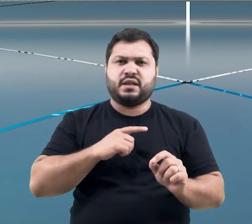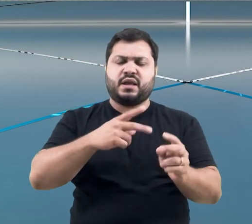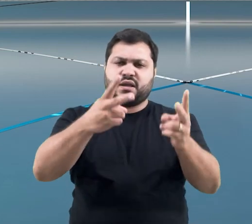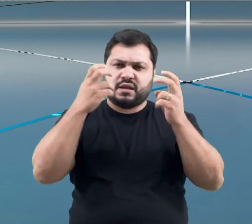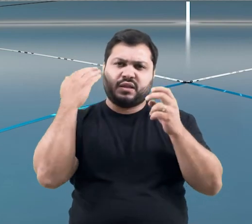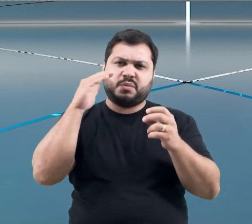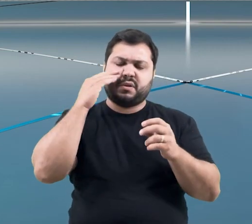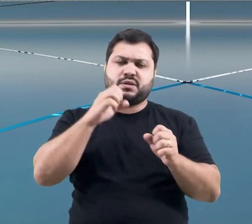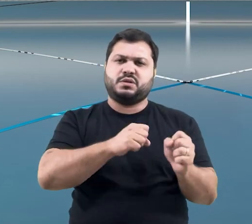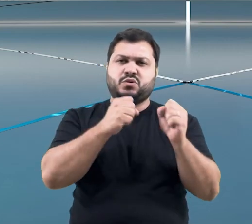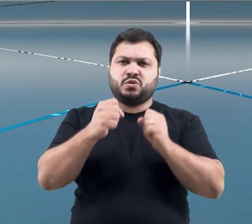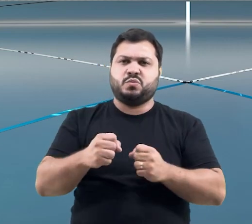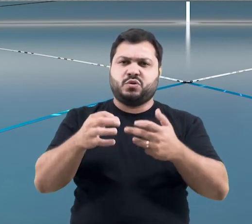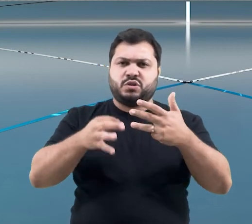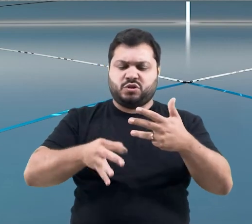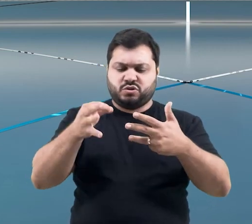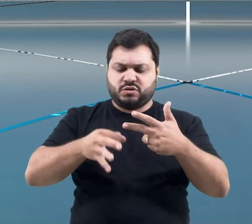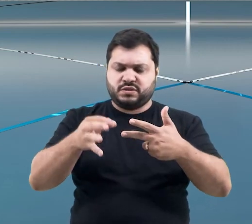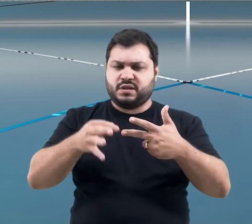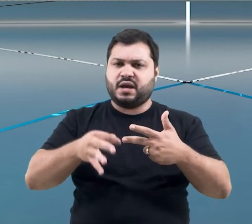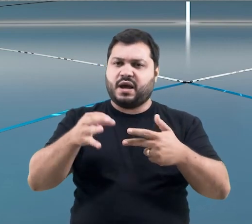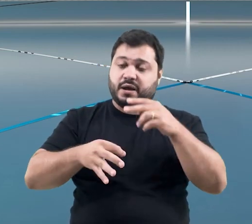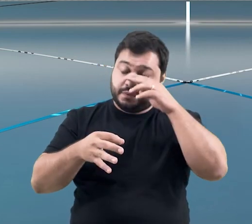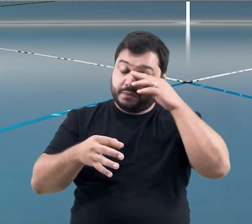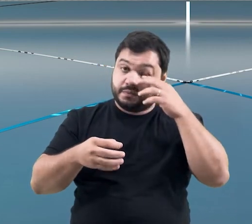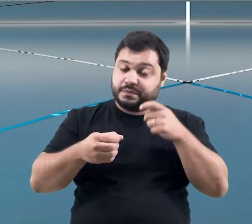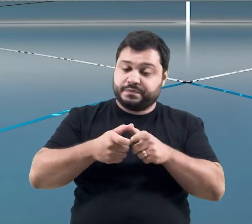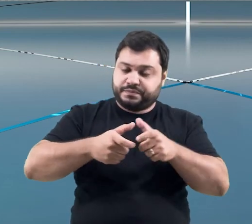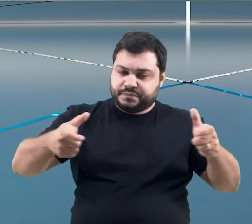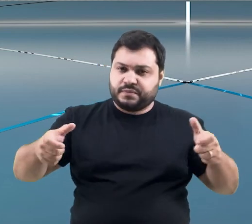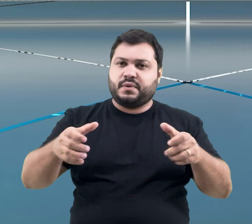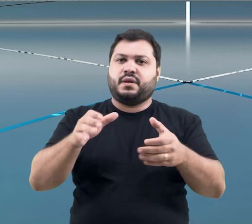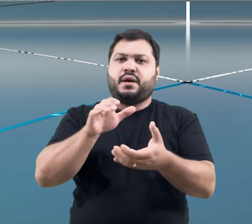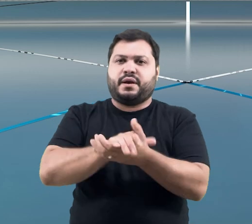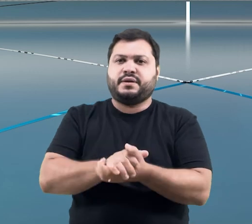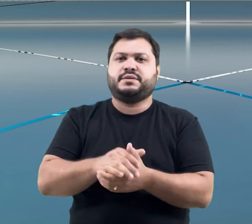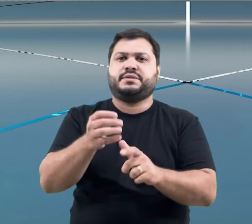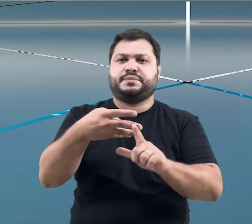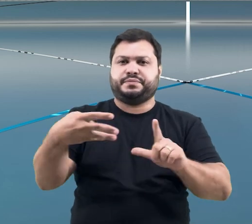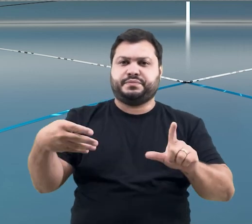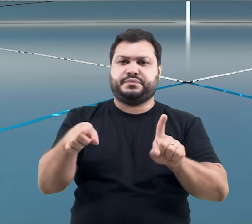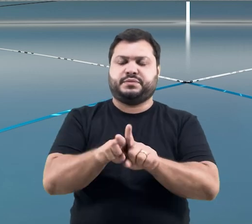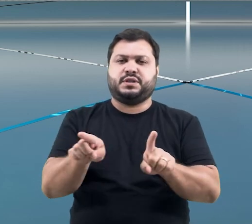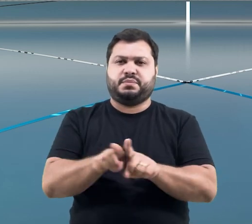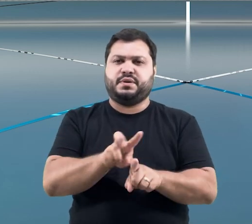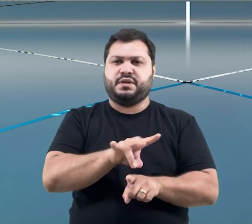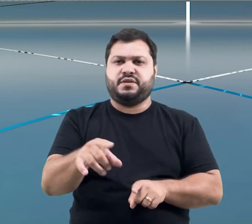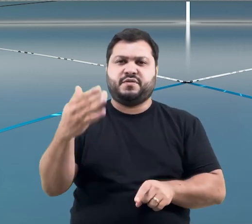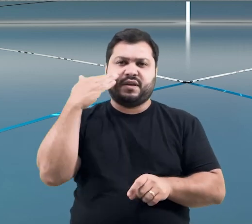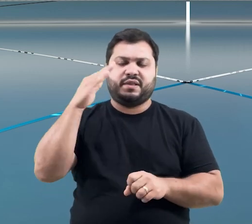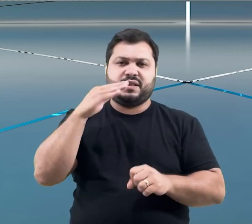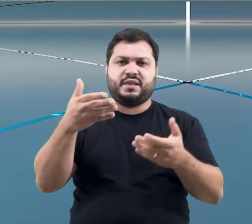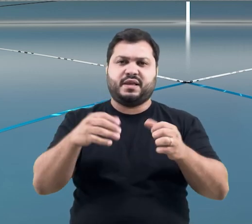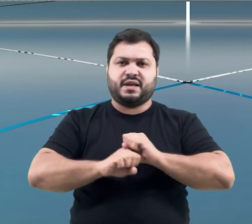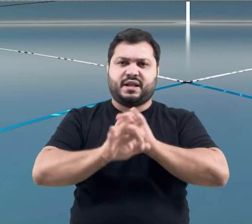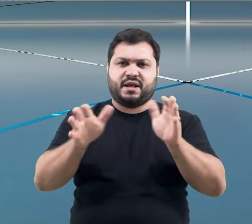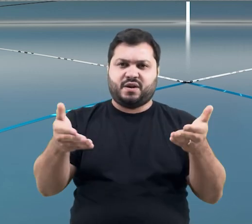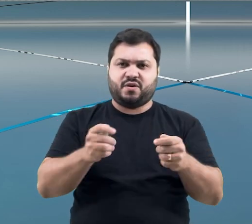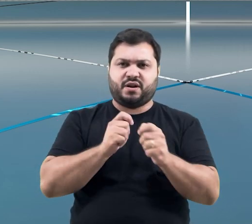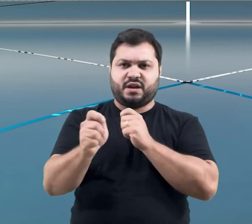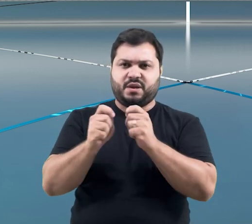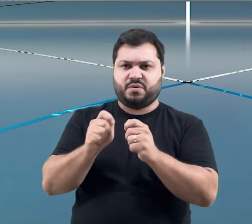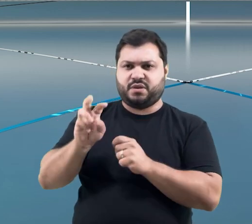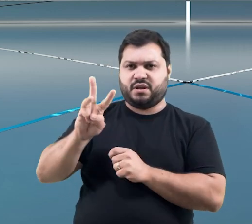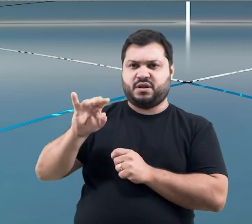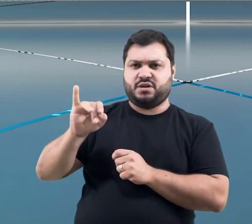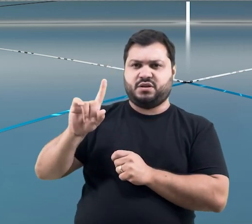que, segundo interpretações do Poder Judiciário, vem sendo estendido a casais homoafetivos. É o que você vai entender melhor